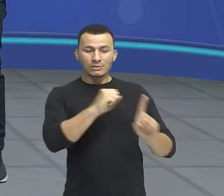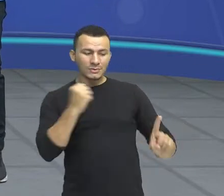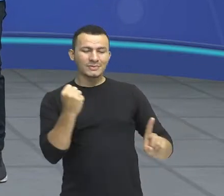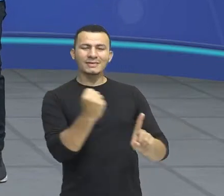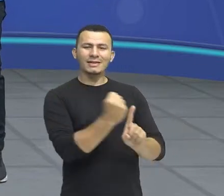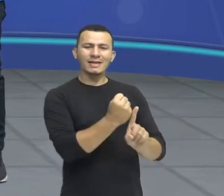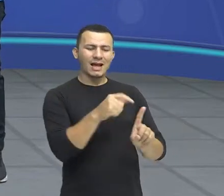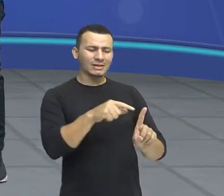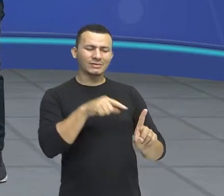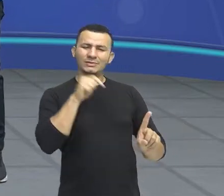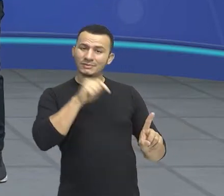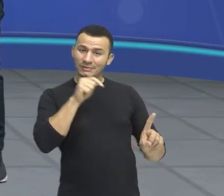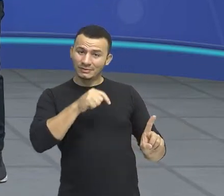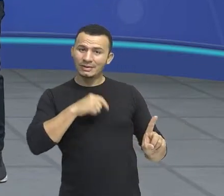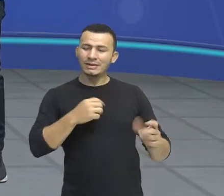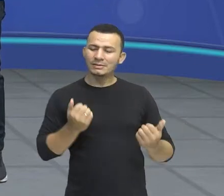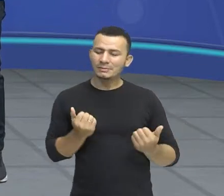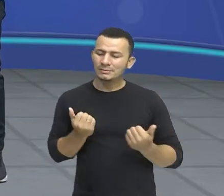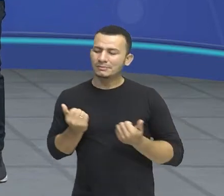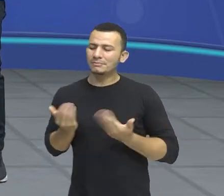acaba atribuindo